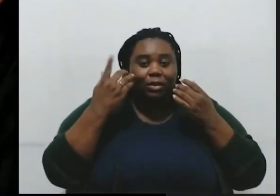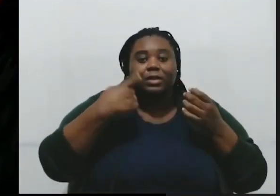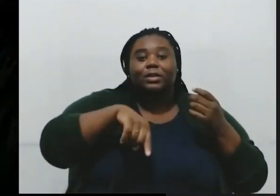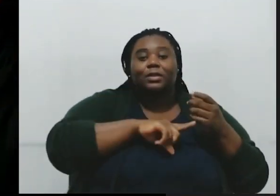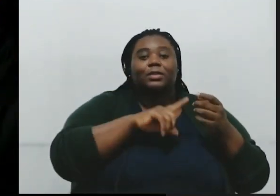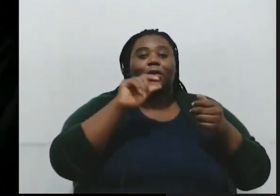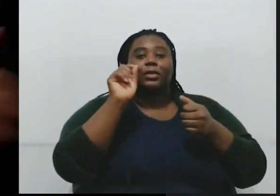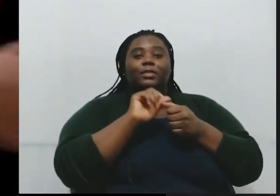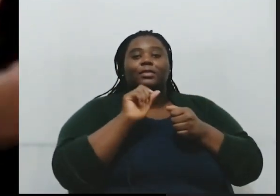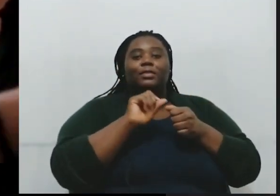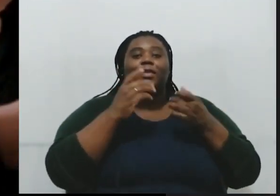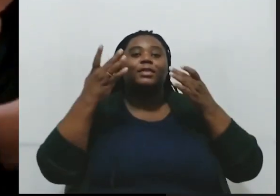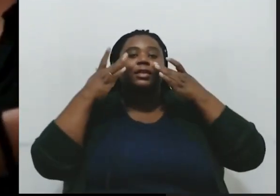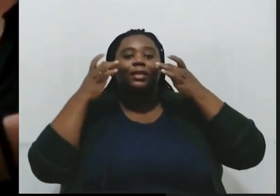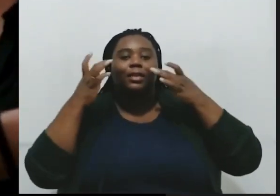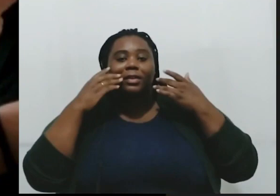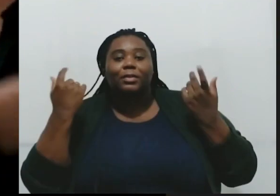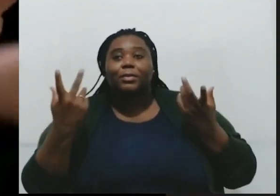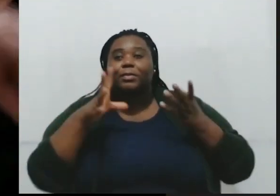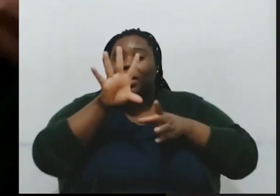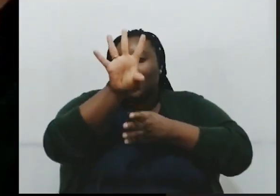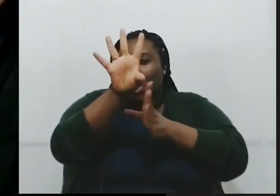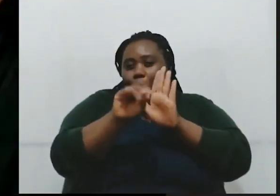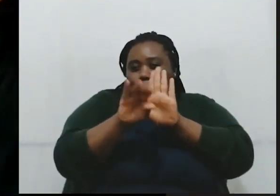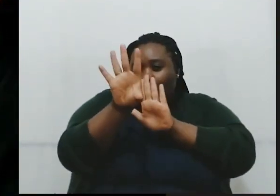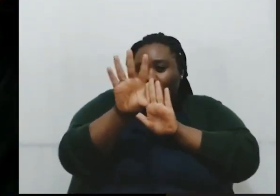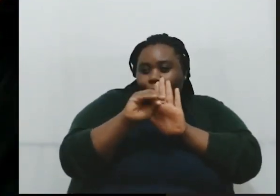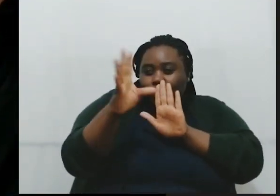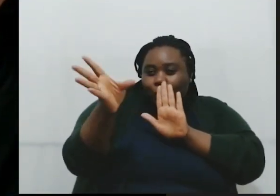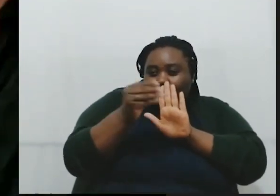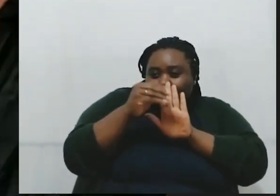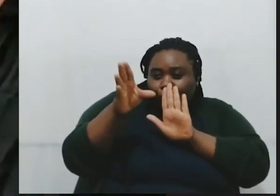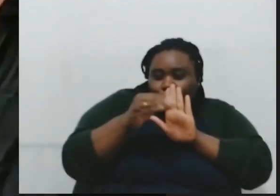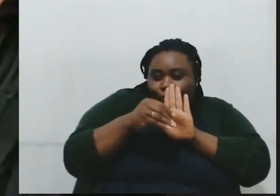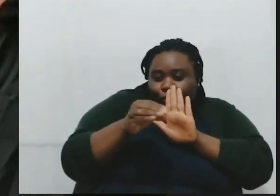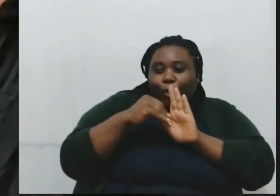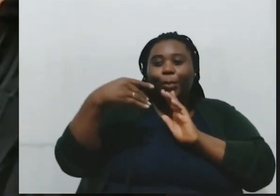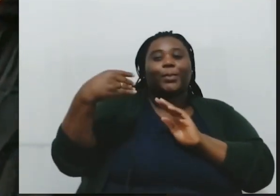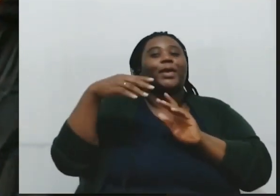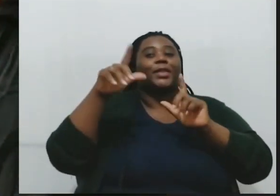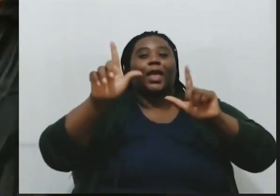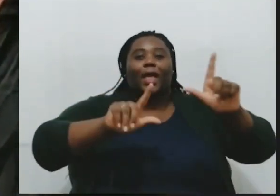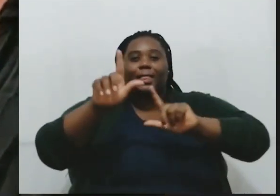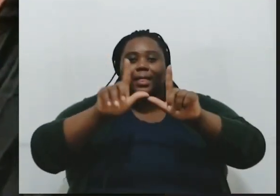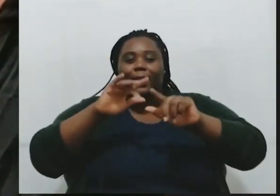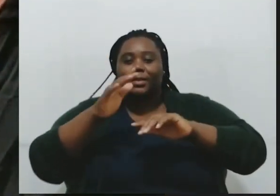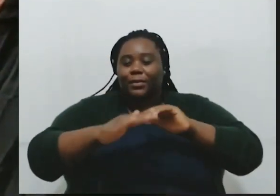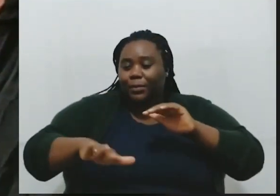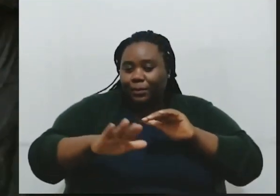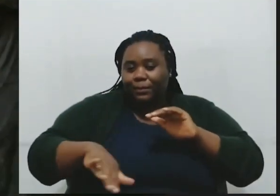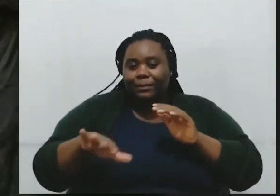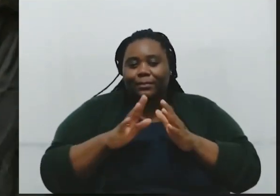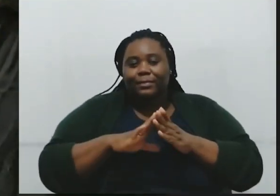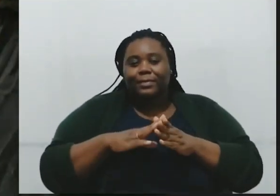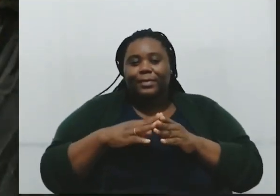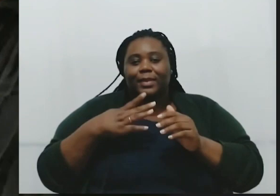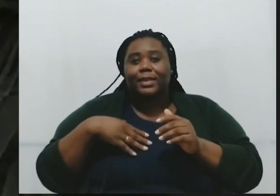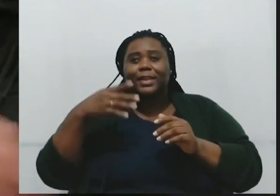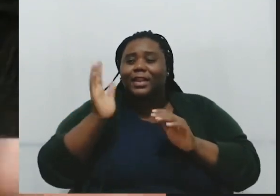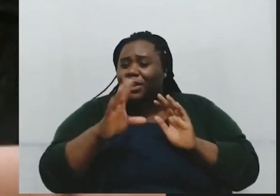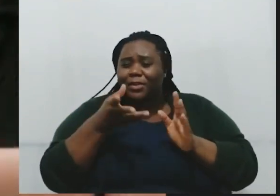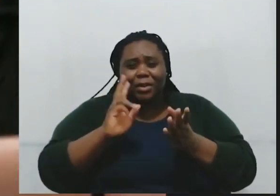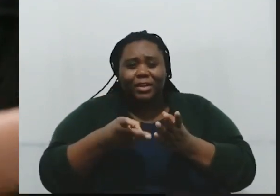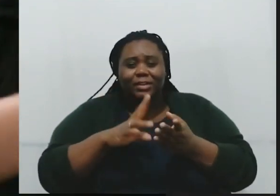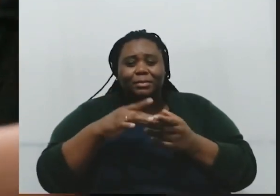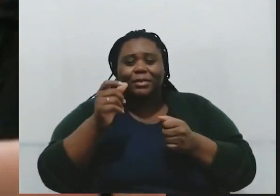gente via, e eu, desde pequena, a gente, enfim, desembolava, eu acho que eu sempre fui meio pau para toda a obra, eu sou técnica também, né, eu também faço